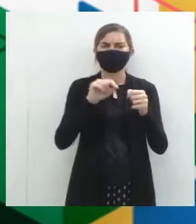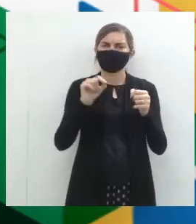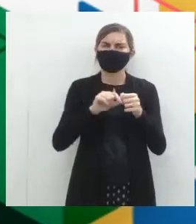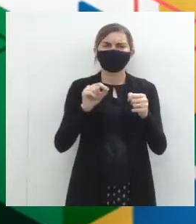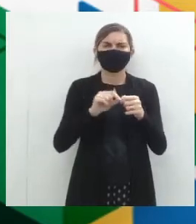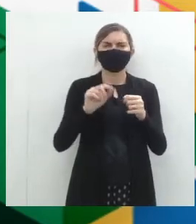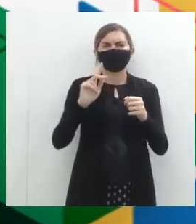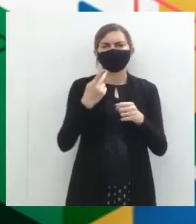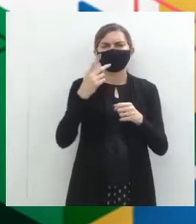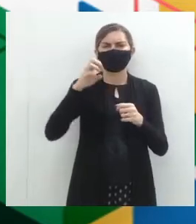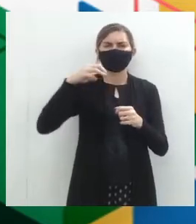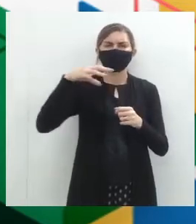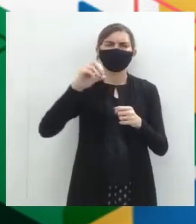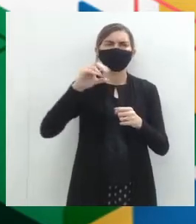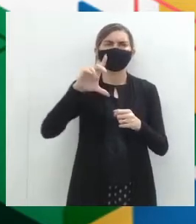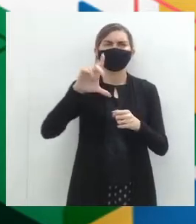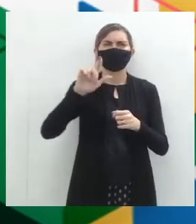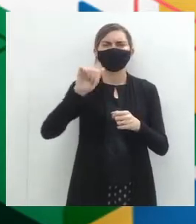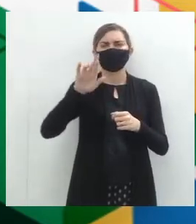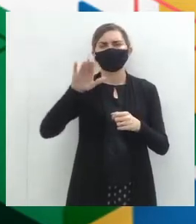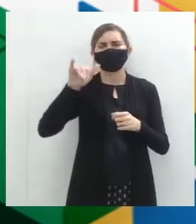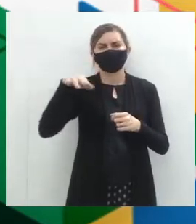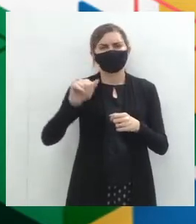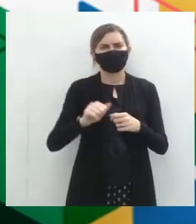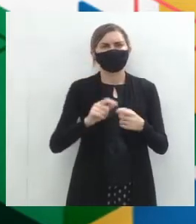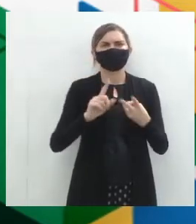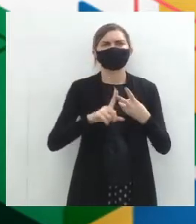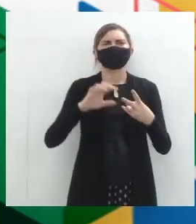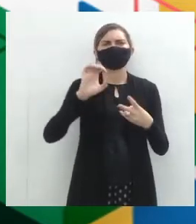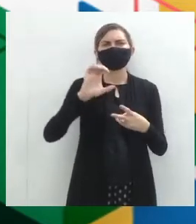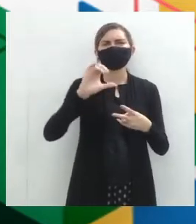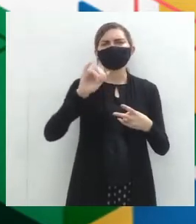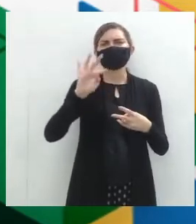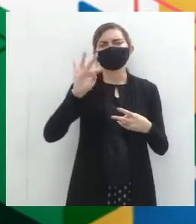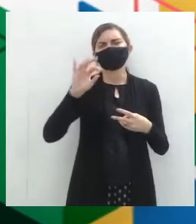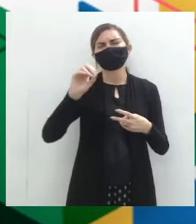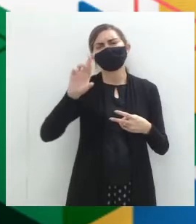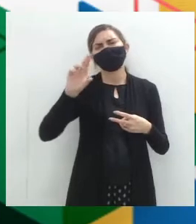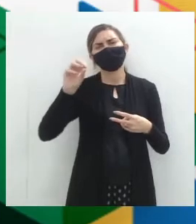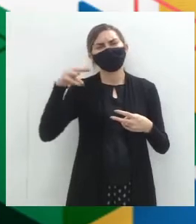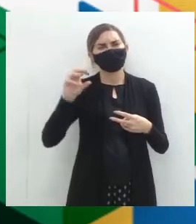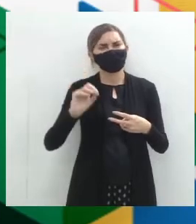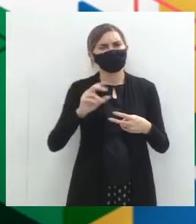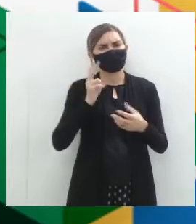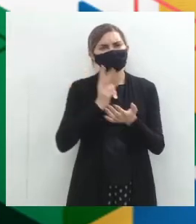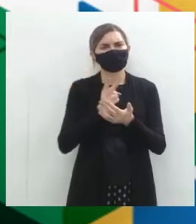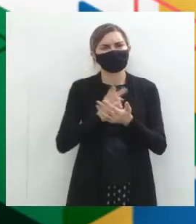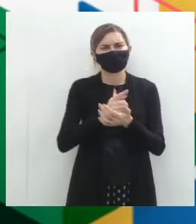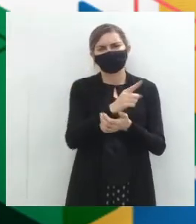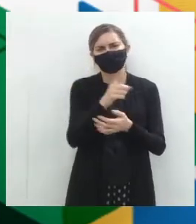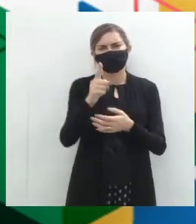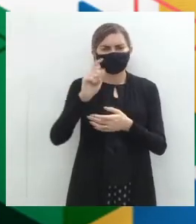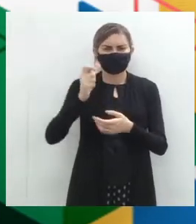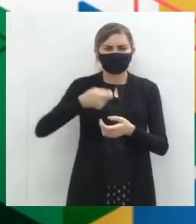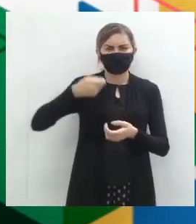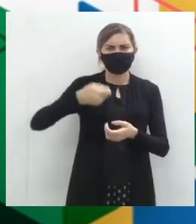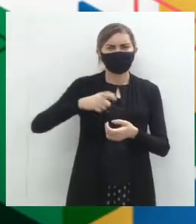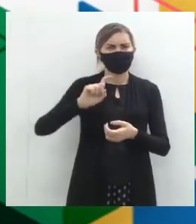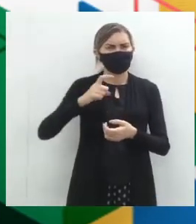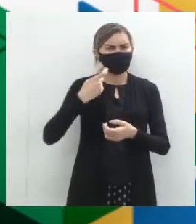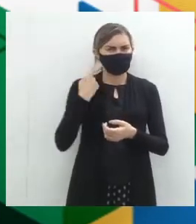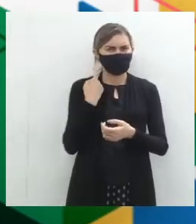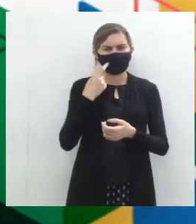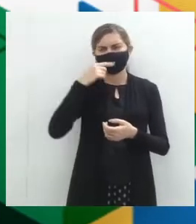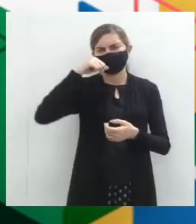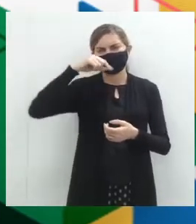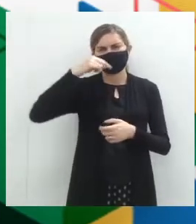a hemoglobina e ele vai formar o citocromo. Sempre que vocês forem cobrados do sal ferro,